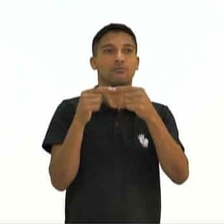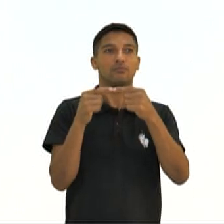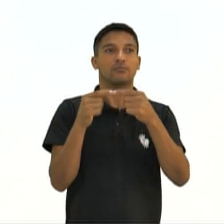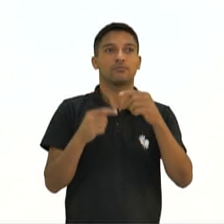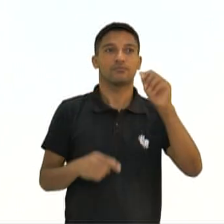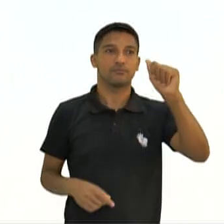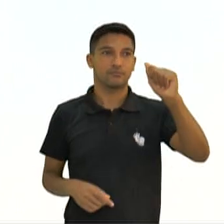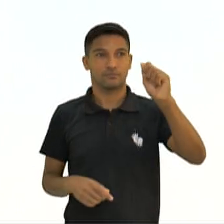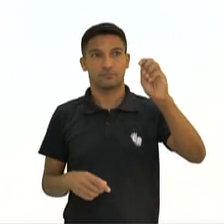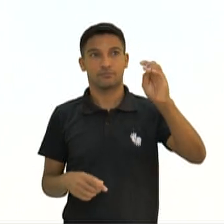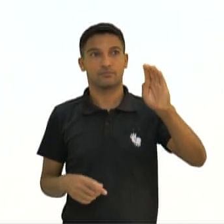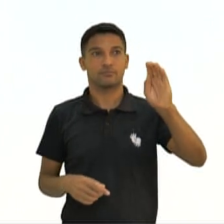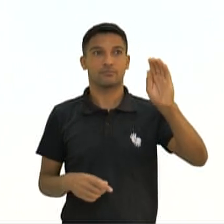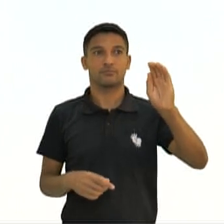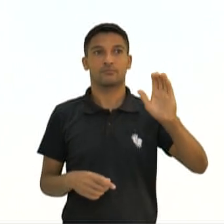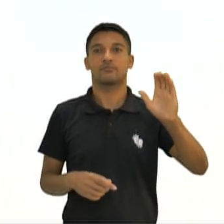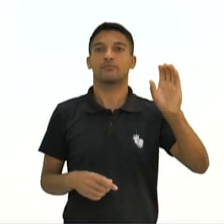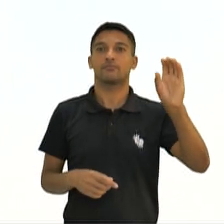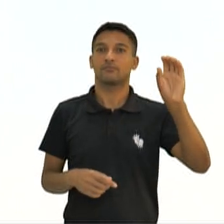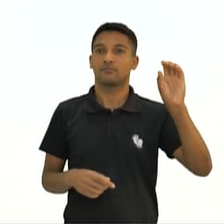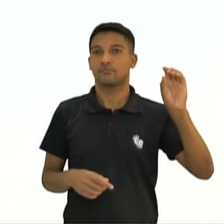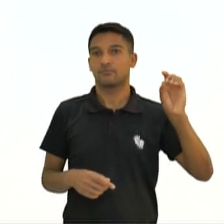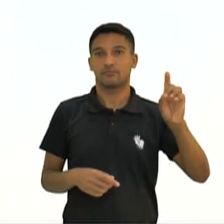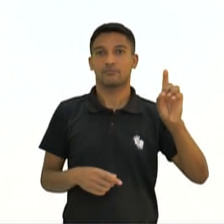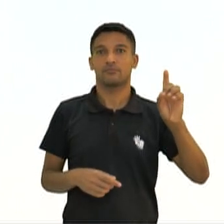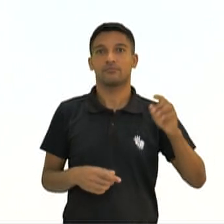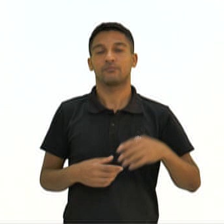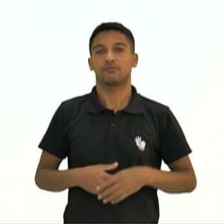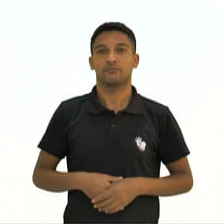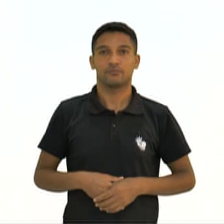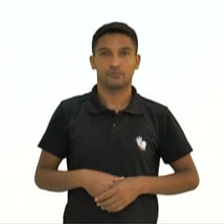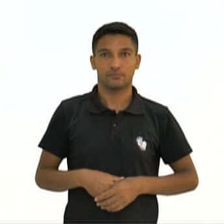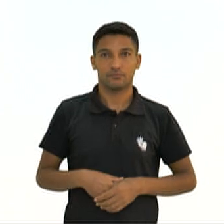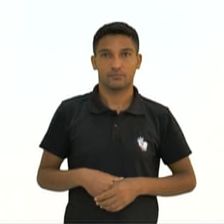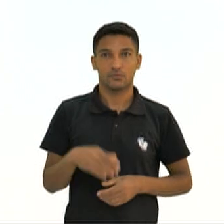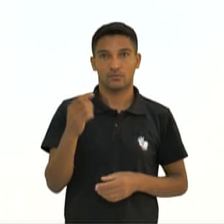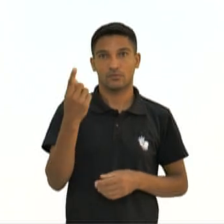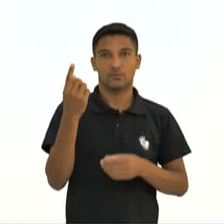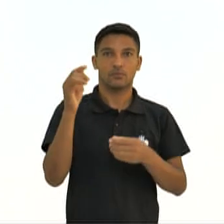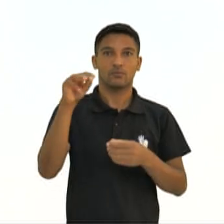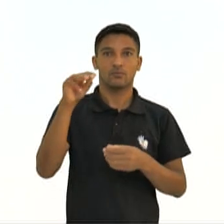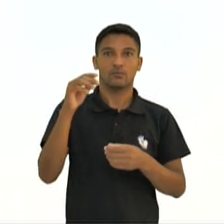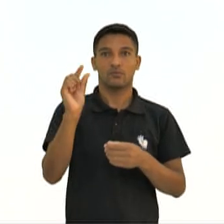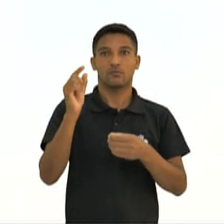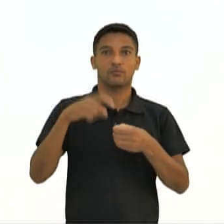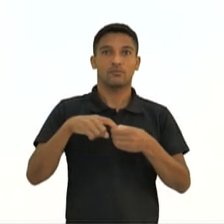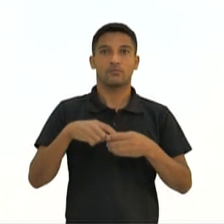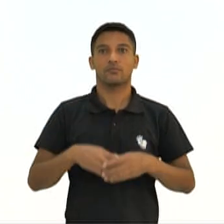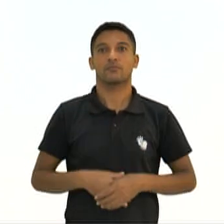letra D, o fim da crise financeira de 2018. Vai lá, um minutinho, a gente já volta.